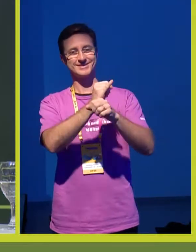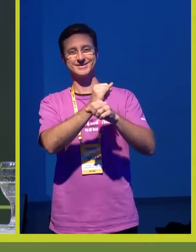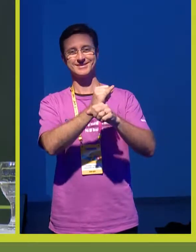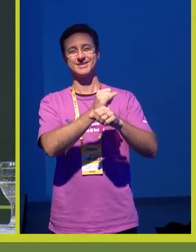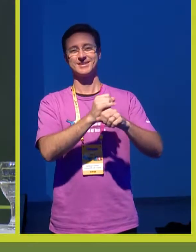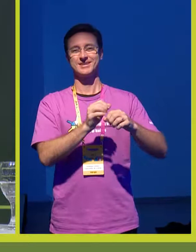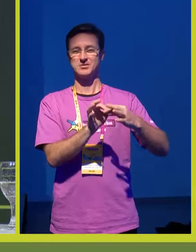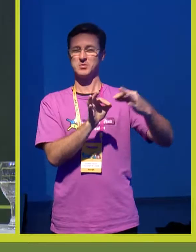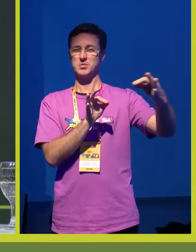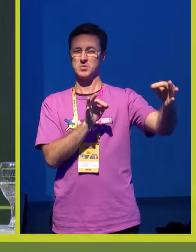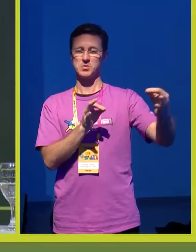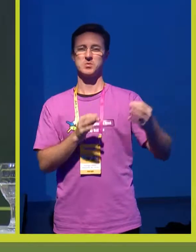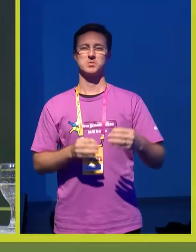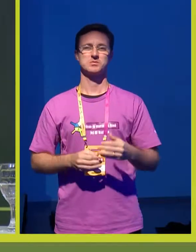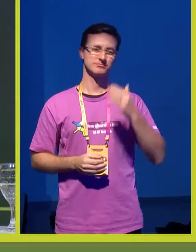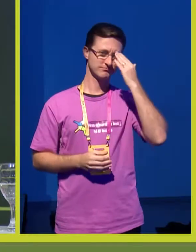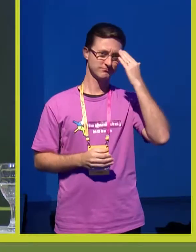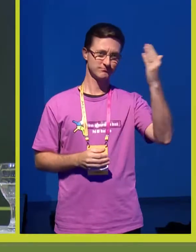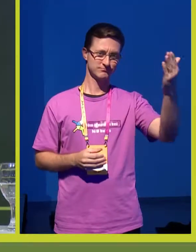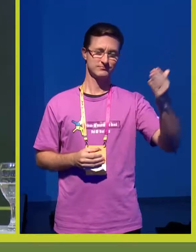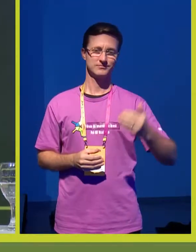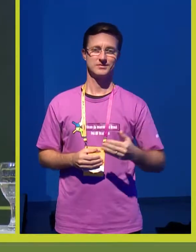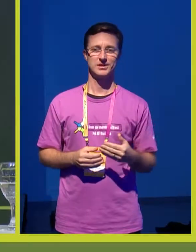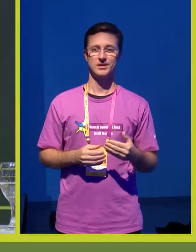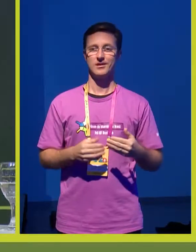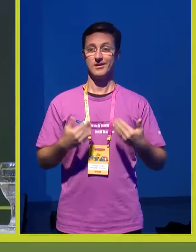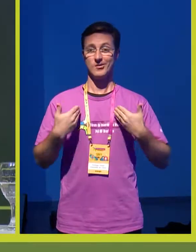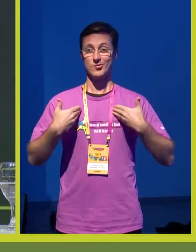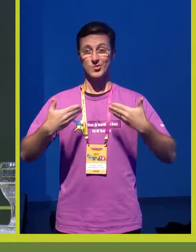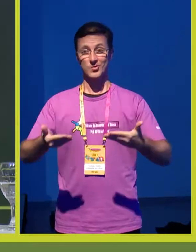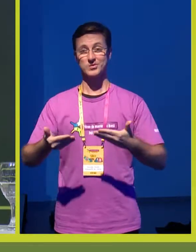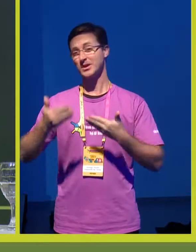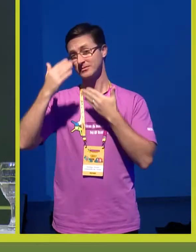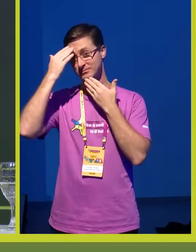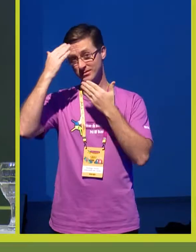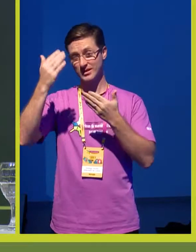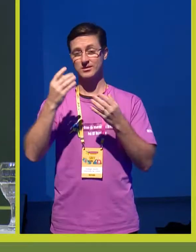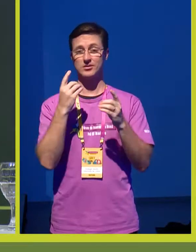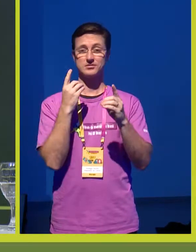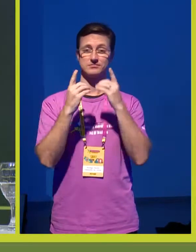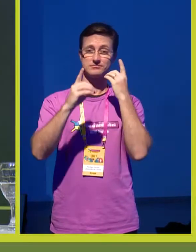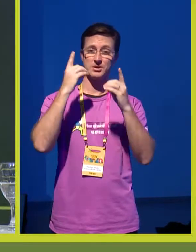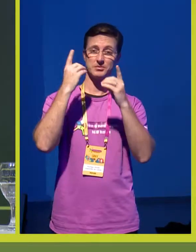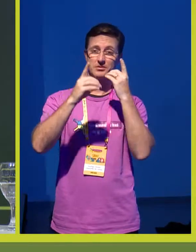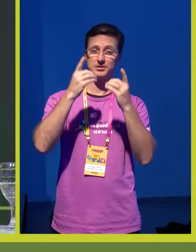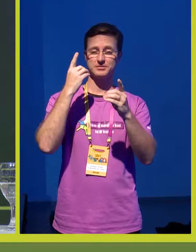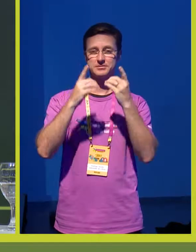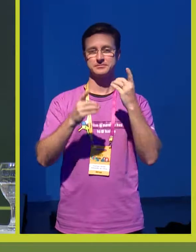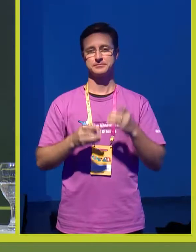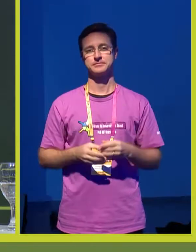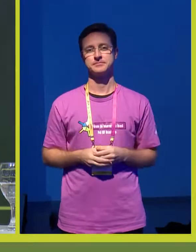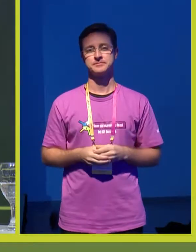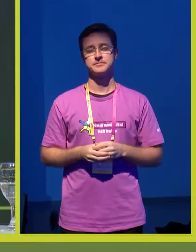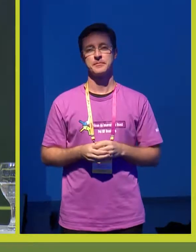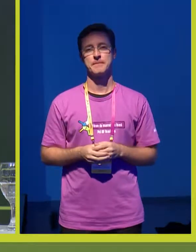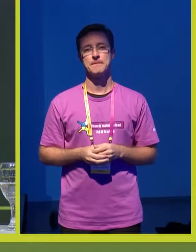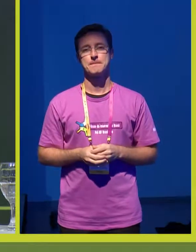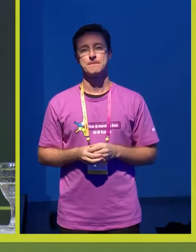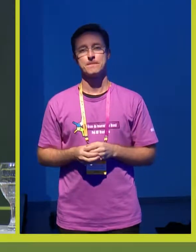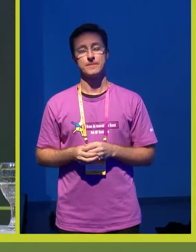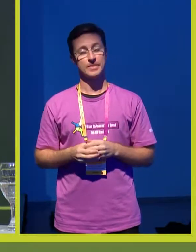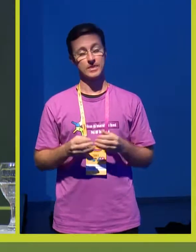E, aliás, Paulo, muito obrigada pelo convite. Fico muito feliz de poder participar do diálogo hoje aqui. Como o Paulo falou,